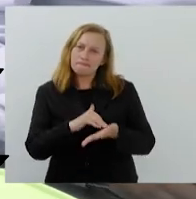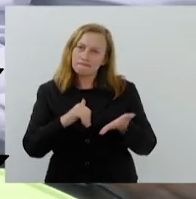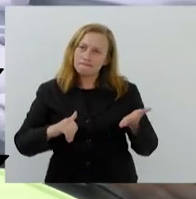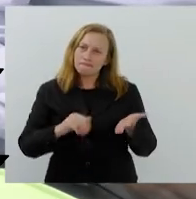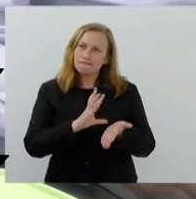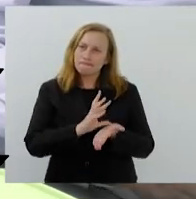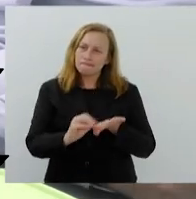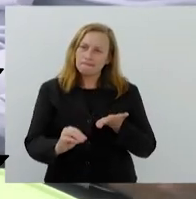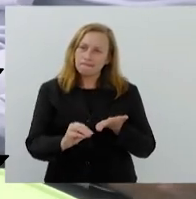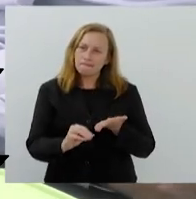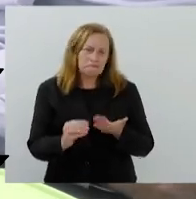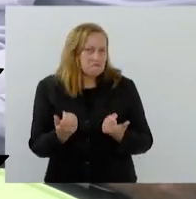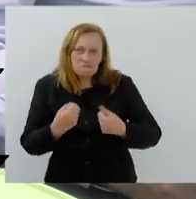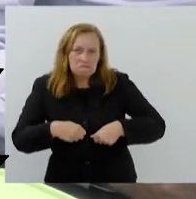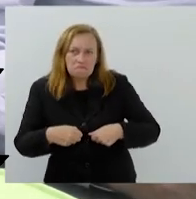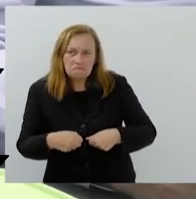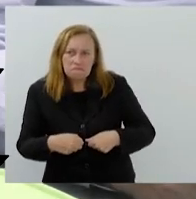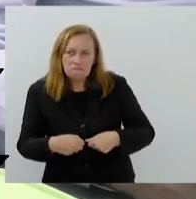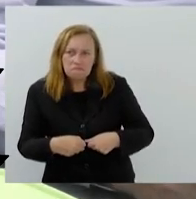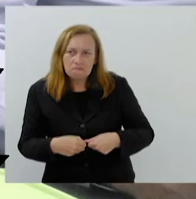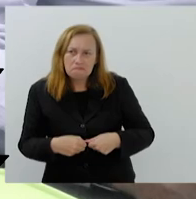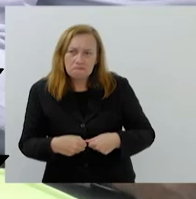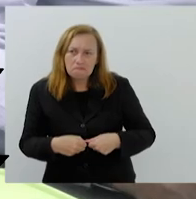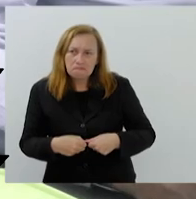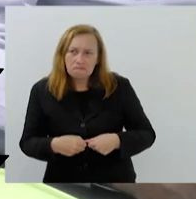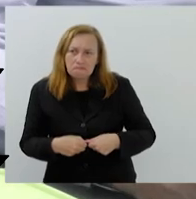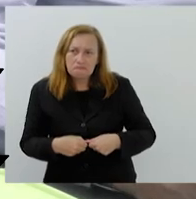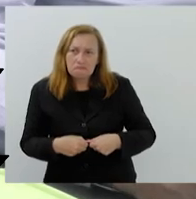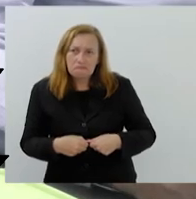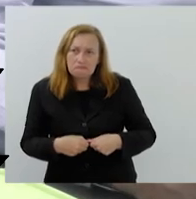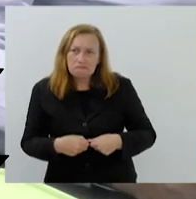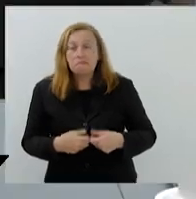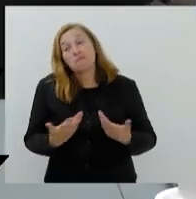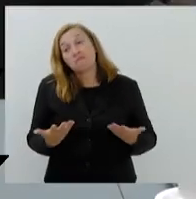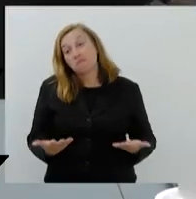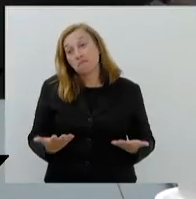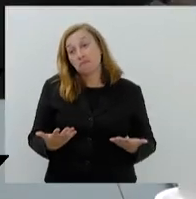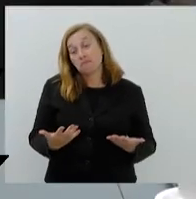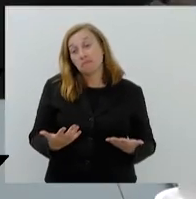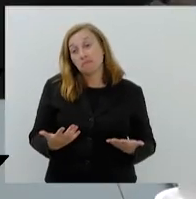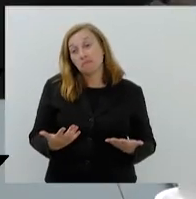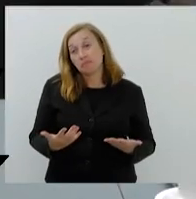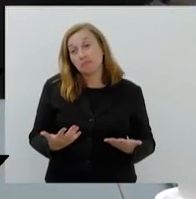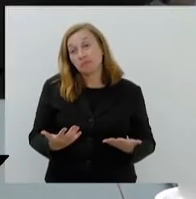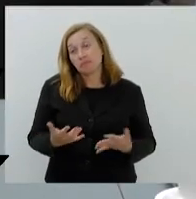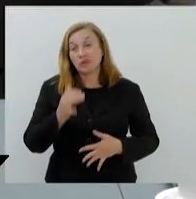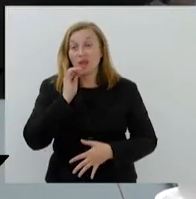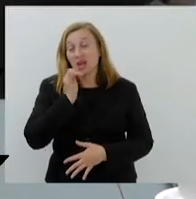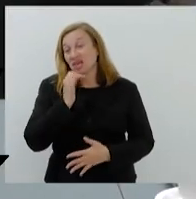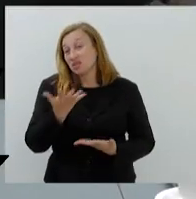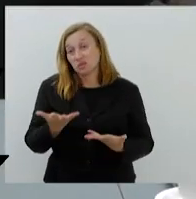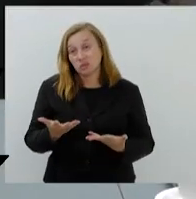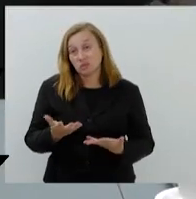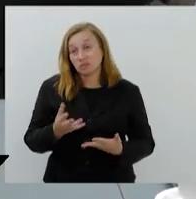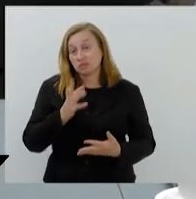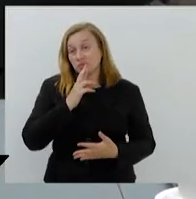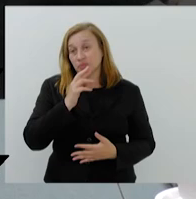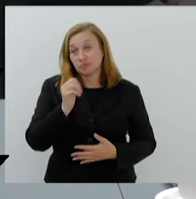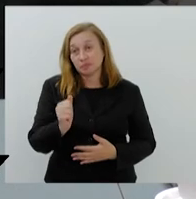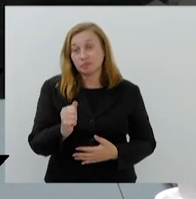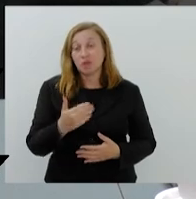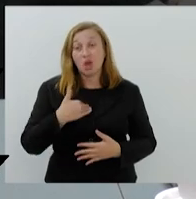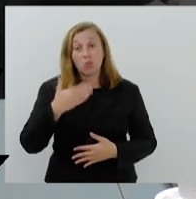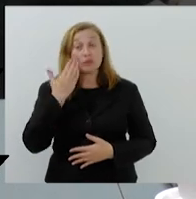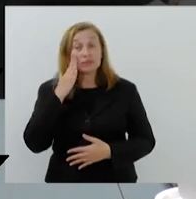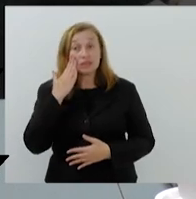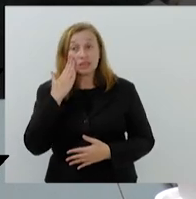Não precisa. Não precisa? Mas assim, quem vai decidir se não retirar ou não, não é o relator, o deputado Rodrigo Amorim. Eu